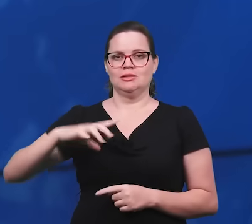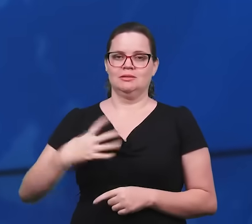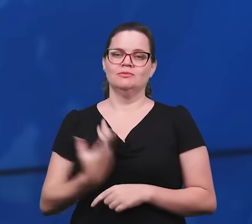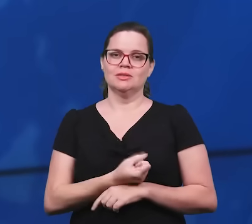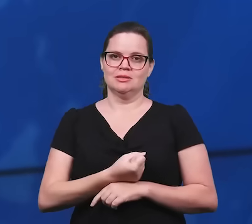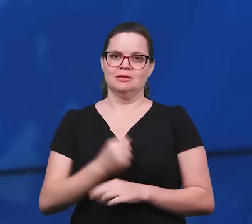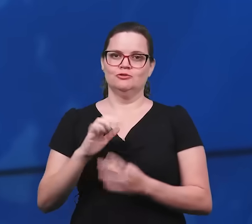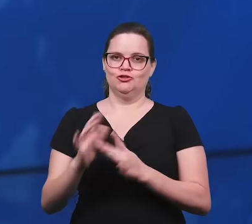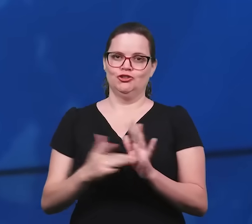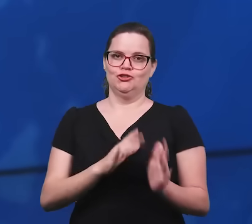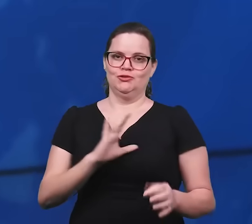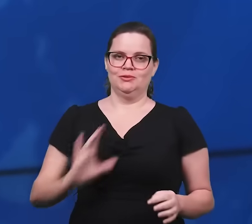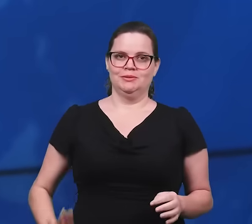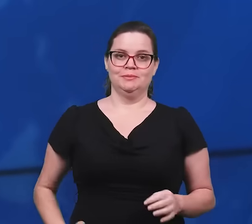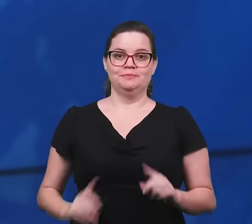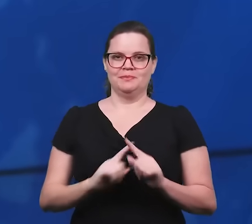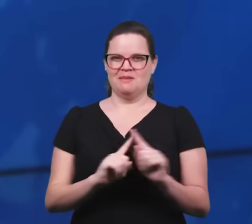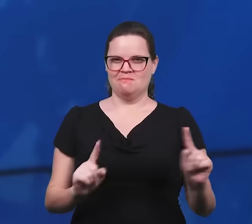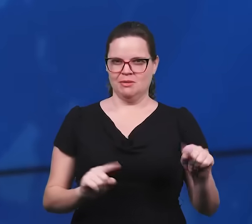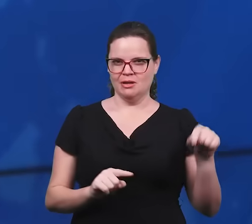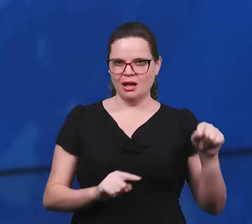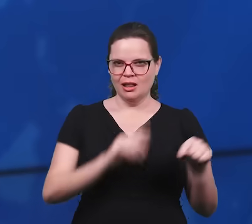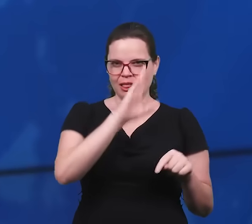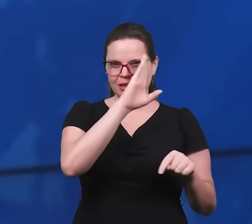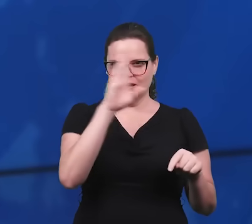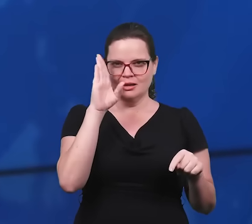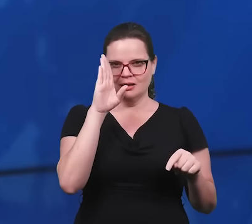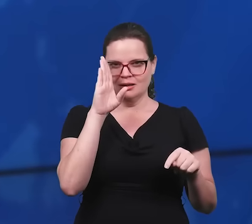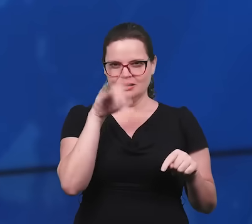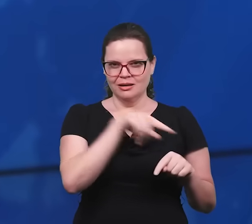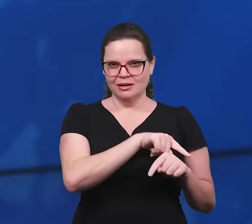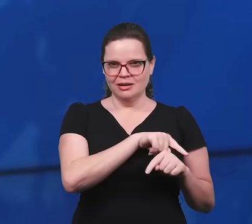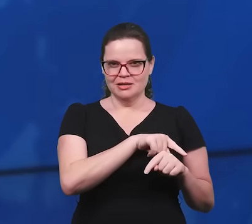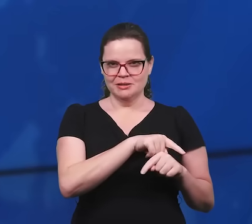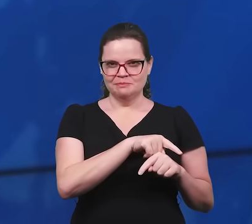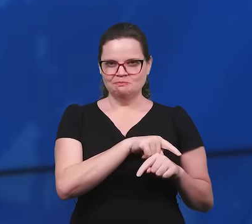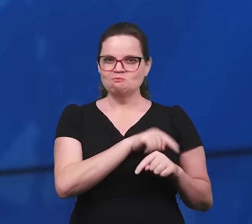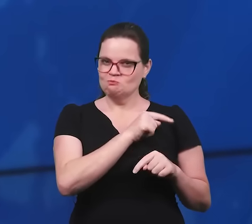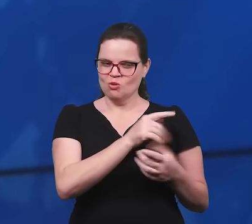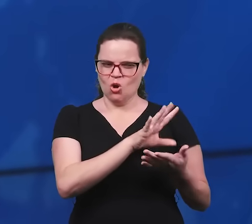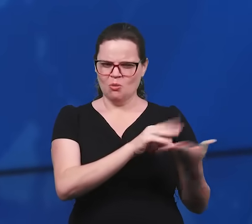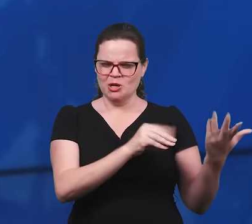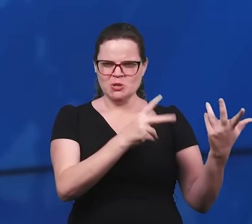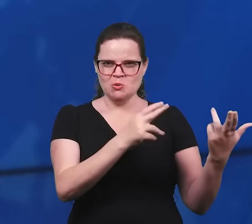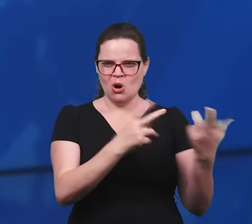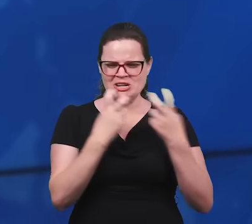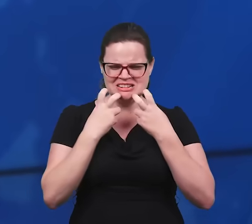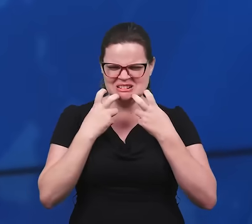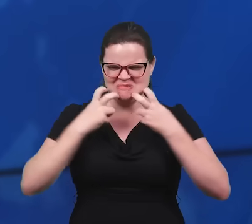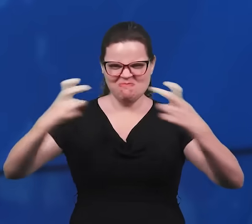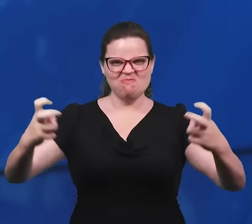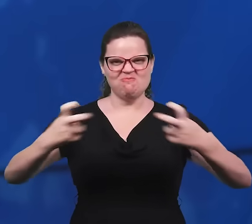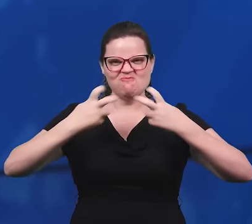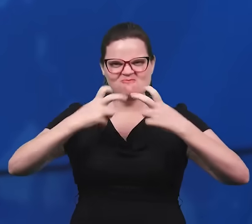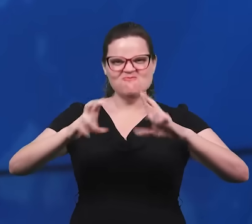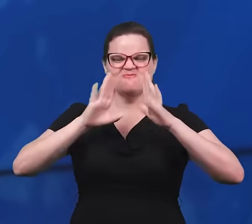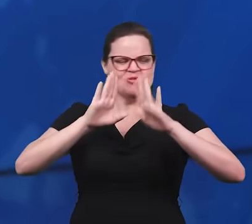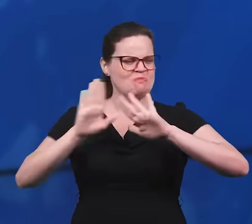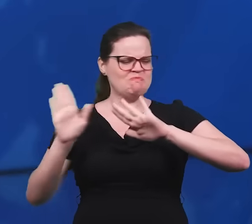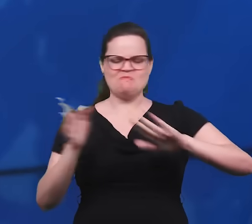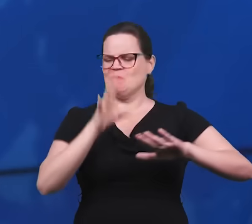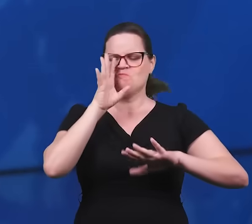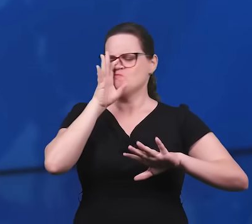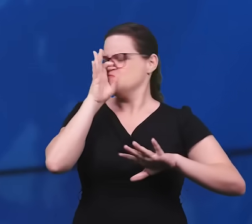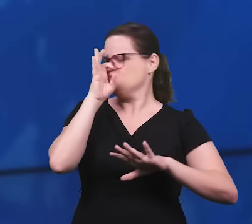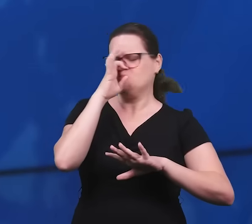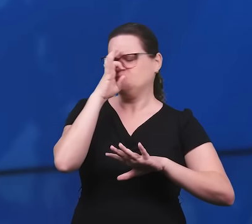Cristo Jesus. Mas aquele cego serve de exemplo para nós. Ele clamava cada vez mais.